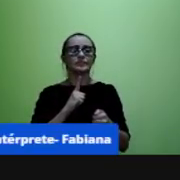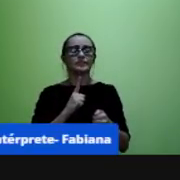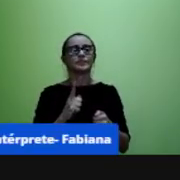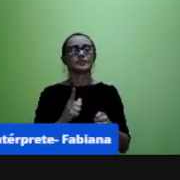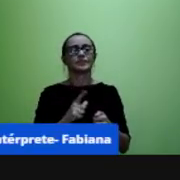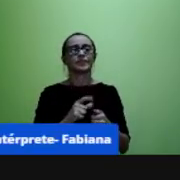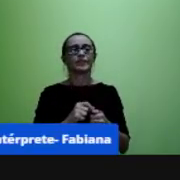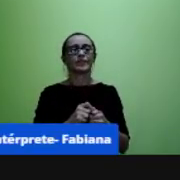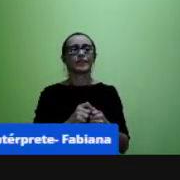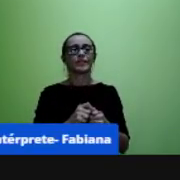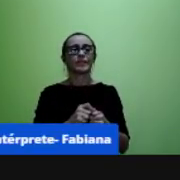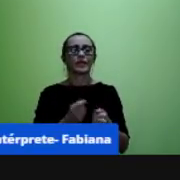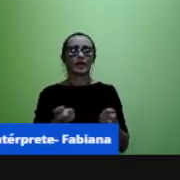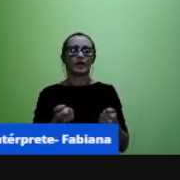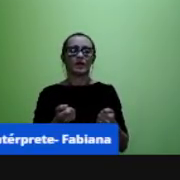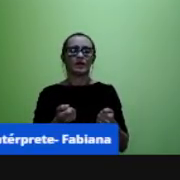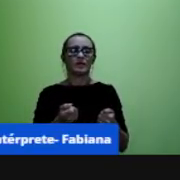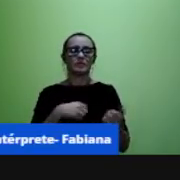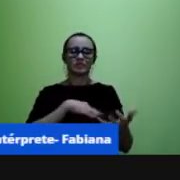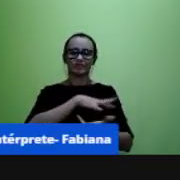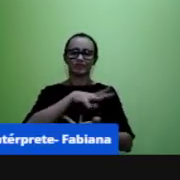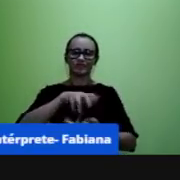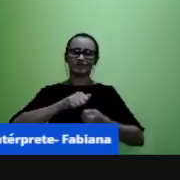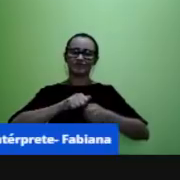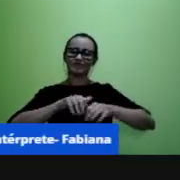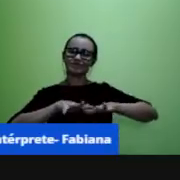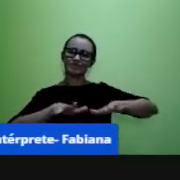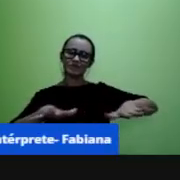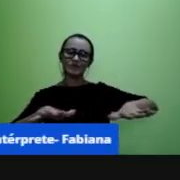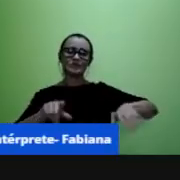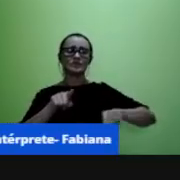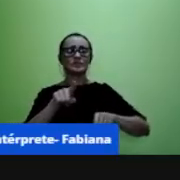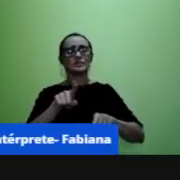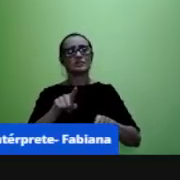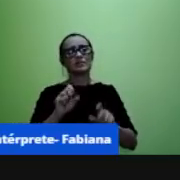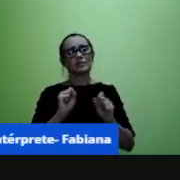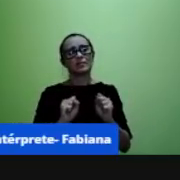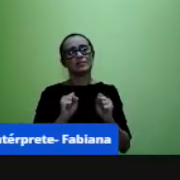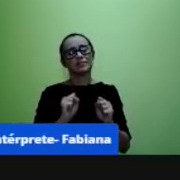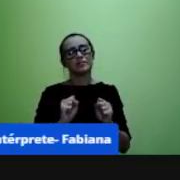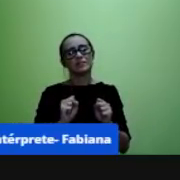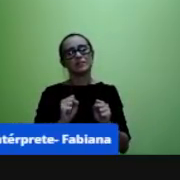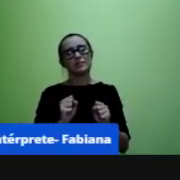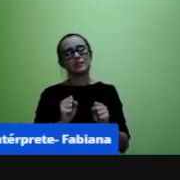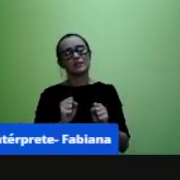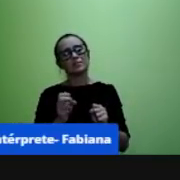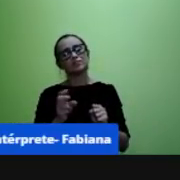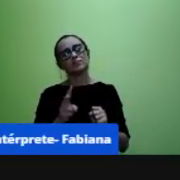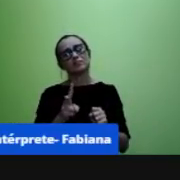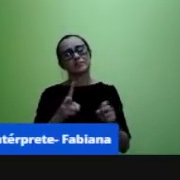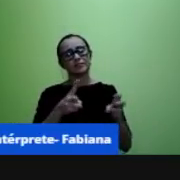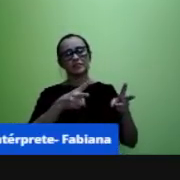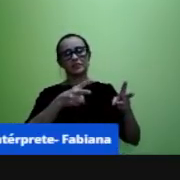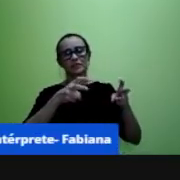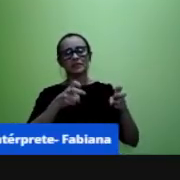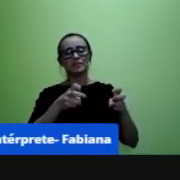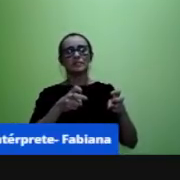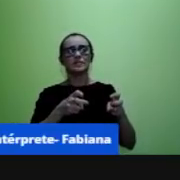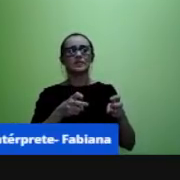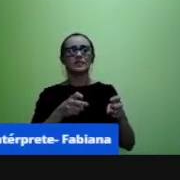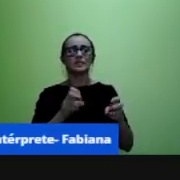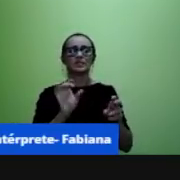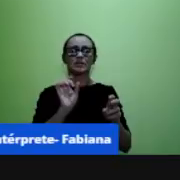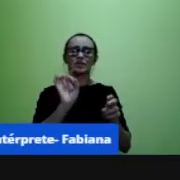que está em pandemia, você vai poder observar aluno por aluno, né? A partir da entrega desses cadernos,